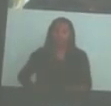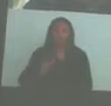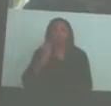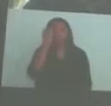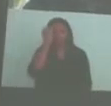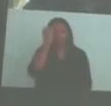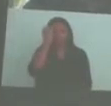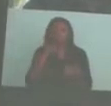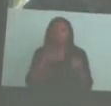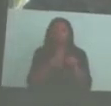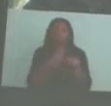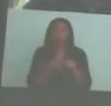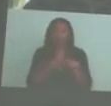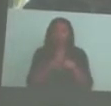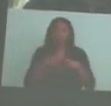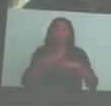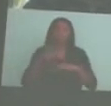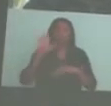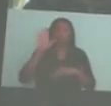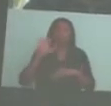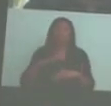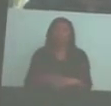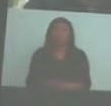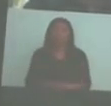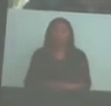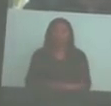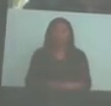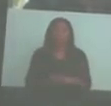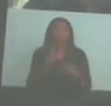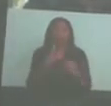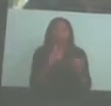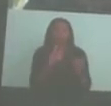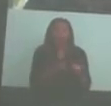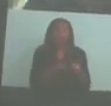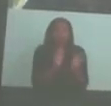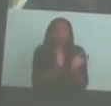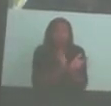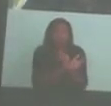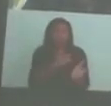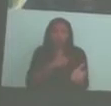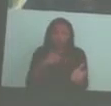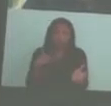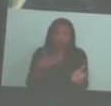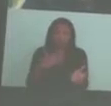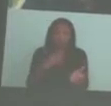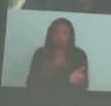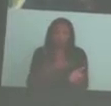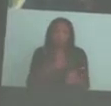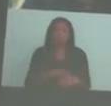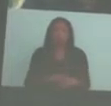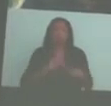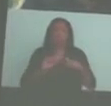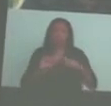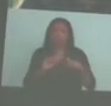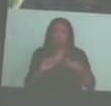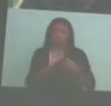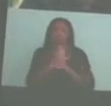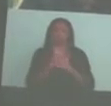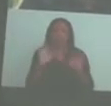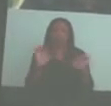Comissão de Saúde. Pela Comissão de Saúde, está fazendo um grande trabalho. E vale salientar também, vereador Maico,